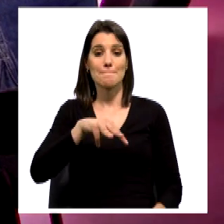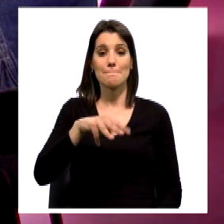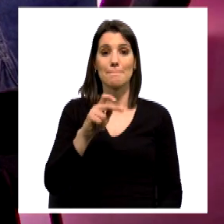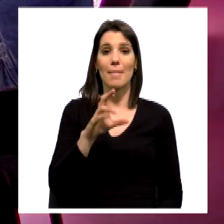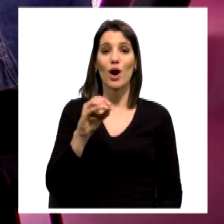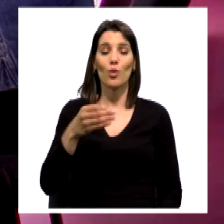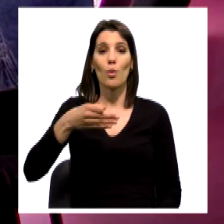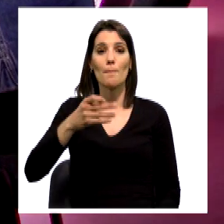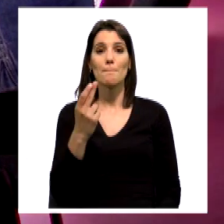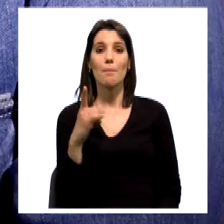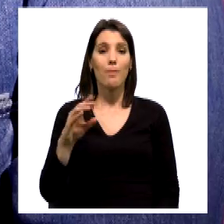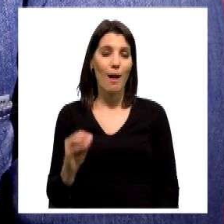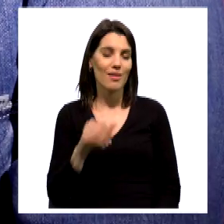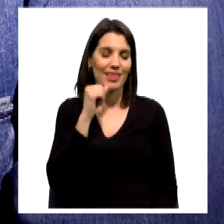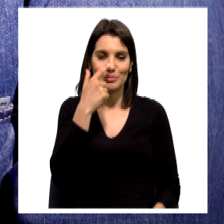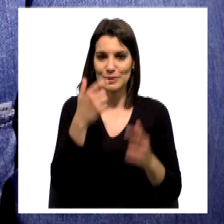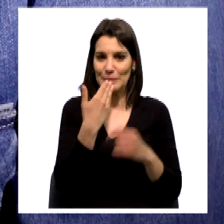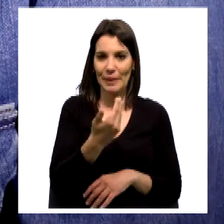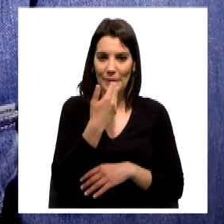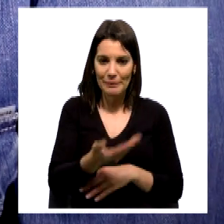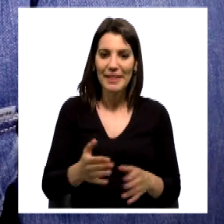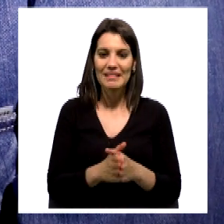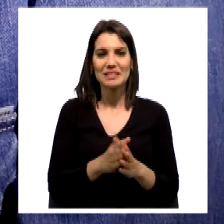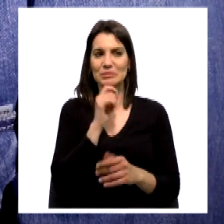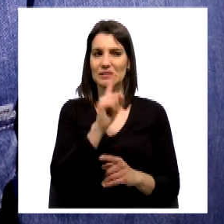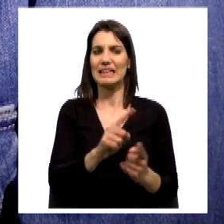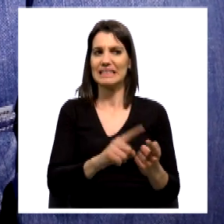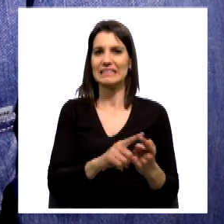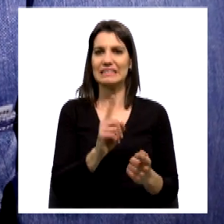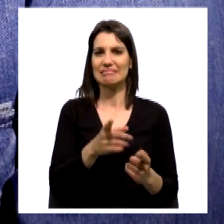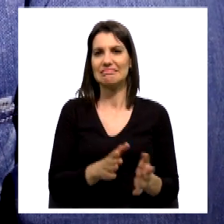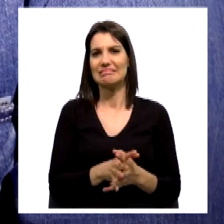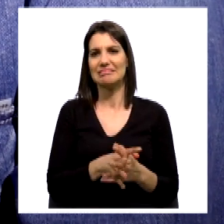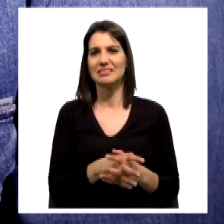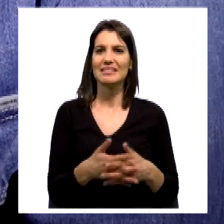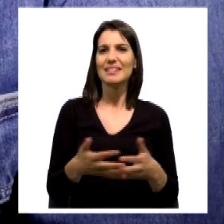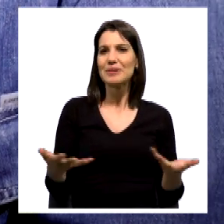era uma música muito pedida pelos ouvintes da rádio. Eu acho que possivelmente essa,